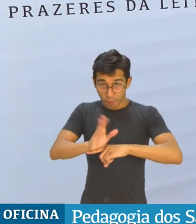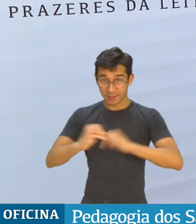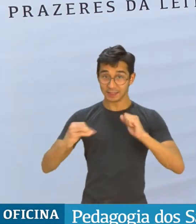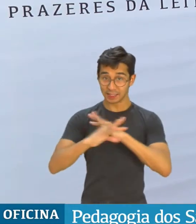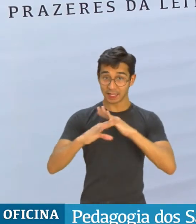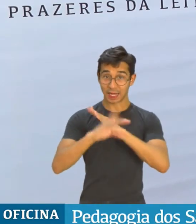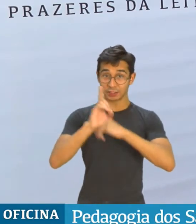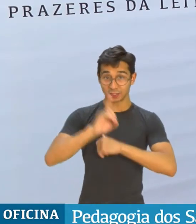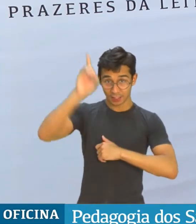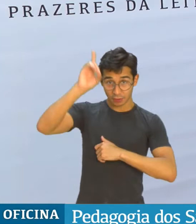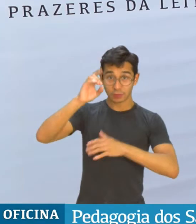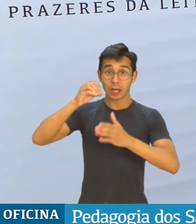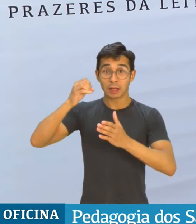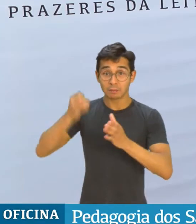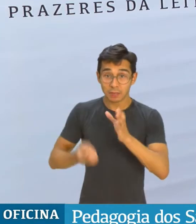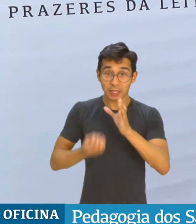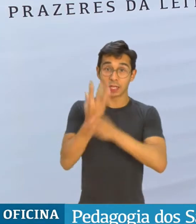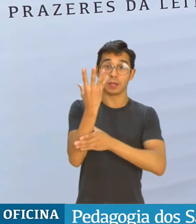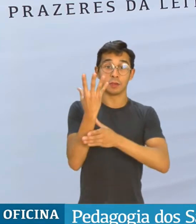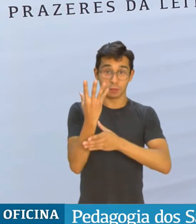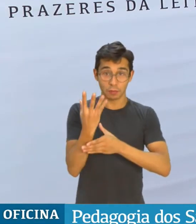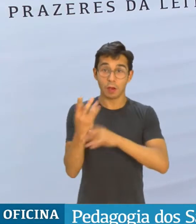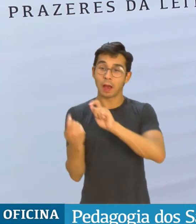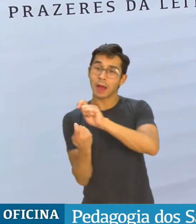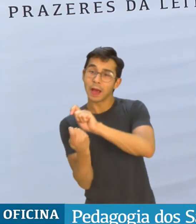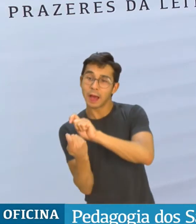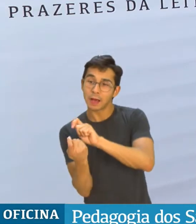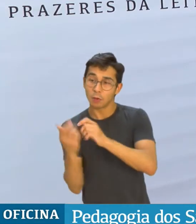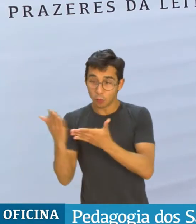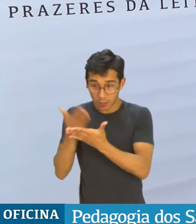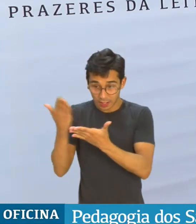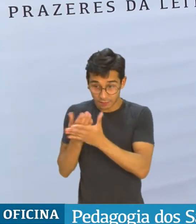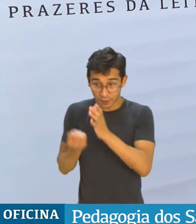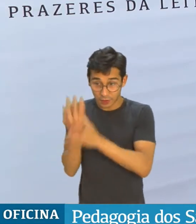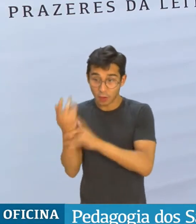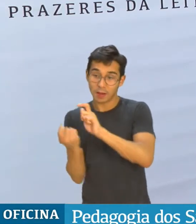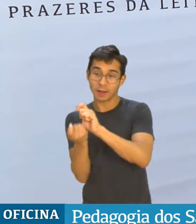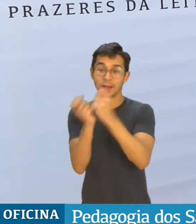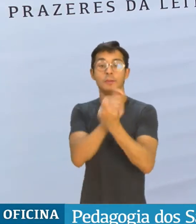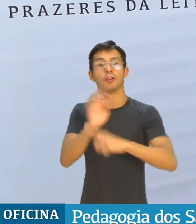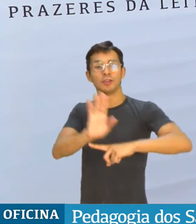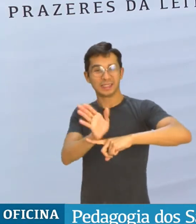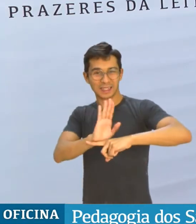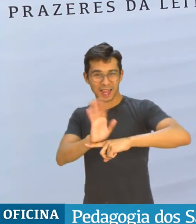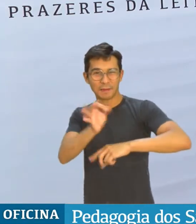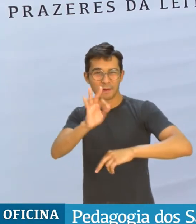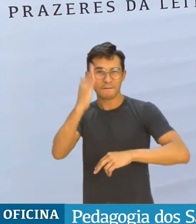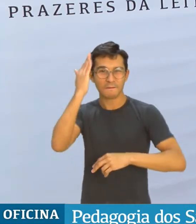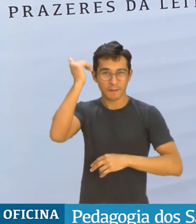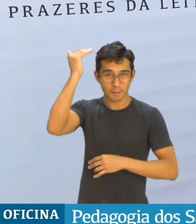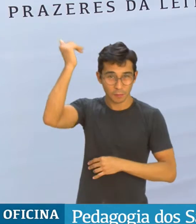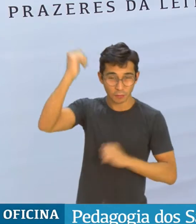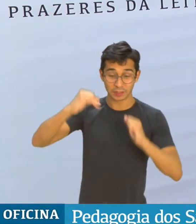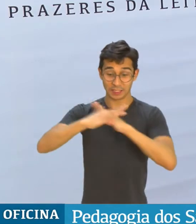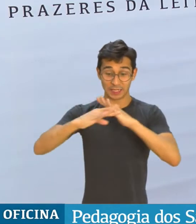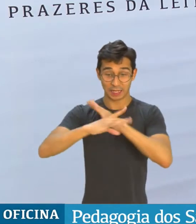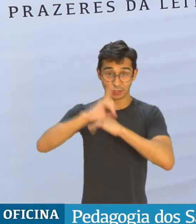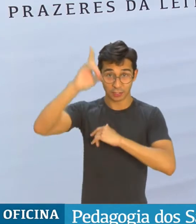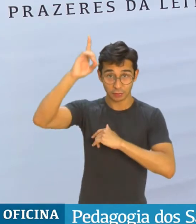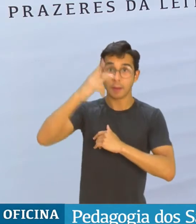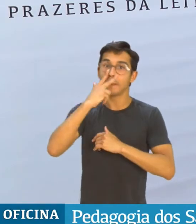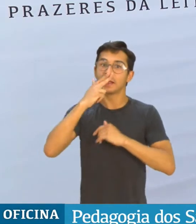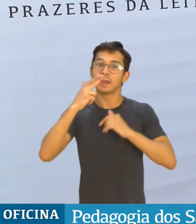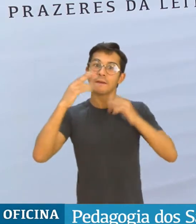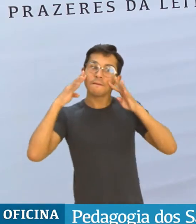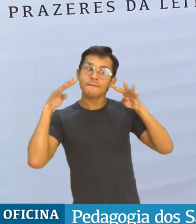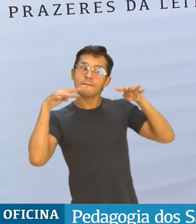Paulo Lins, fez-se a adaptação para o cinema, foi todo aquele sucesso, então abriu-se uma atenção, um olhar um pouco maior para a